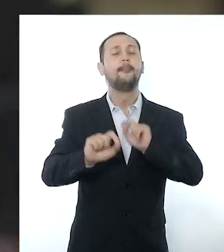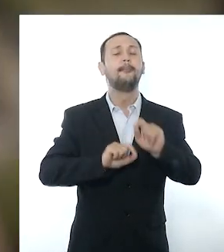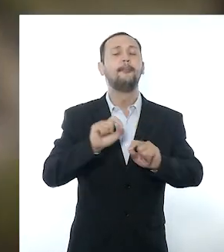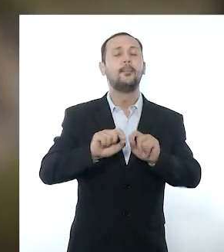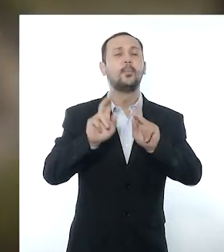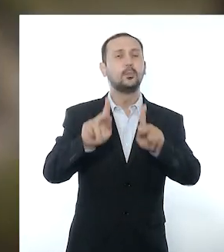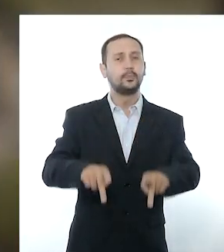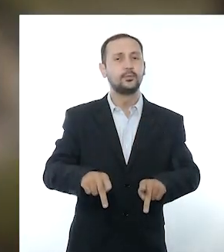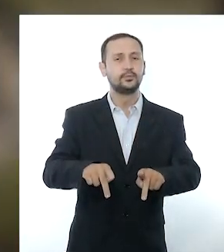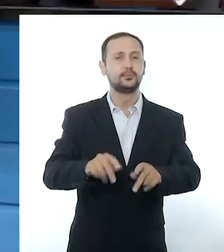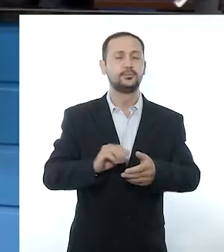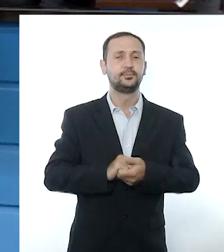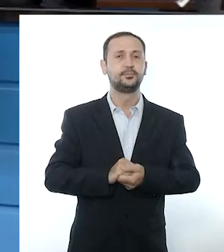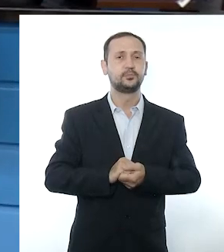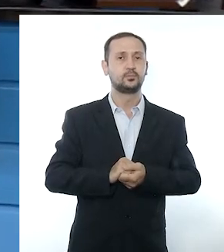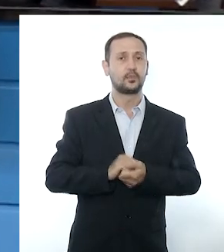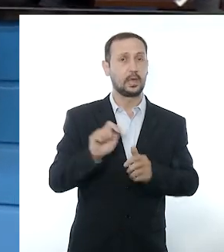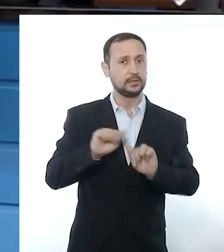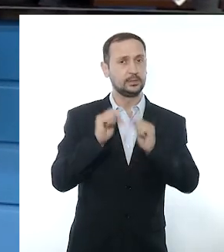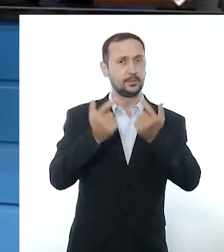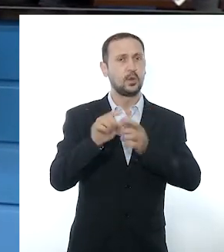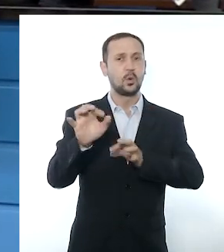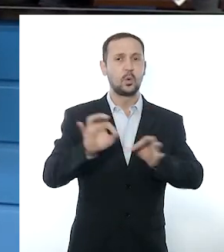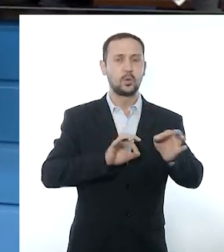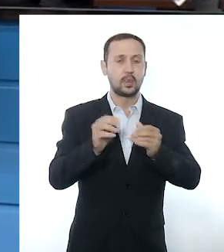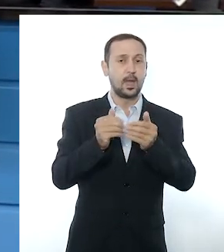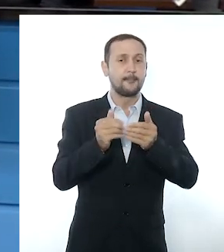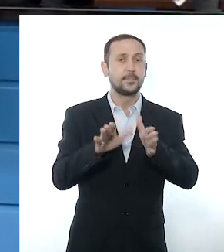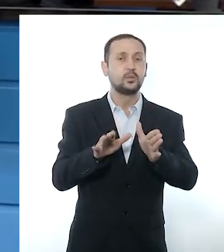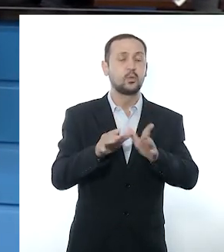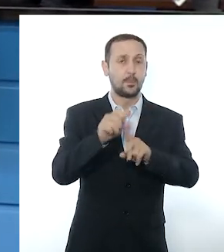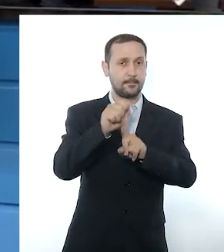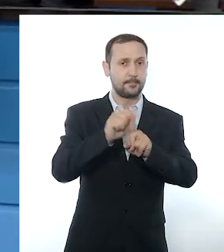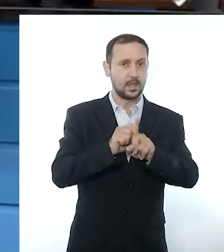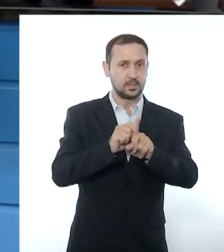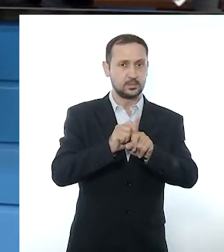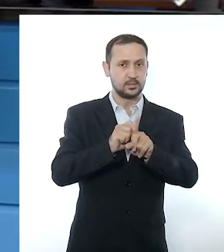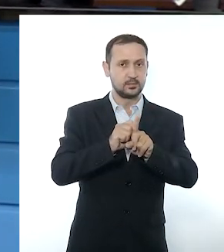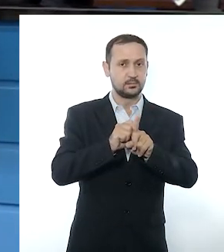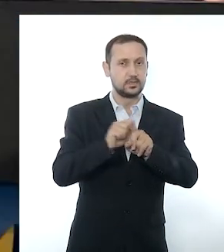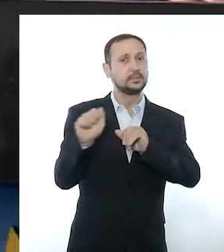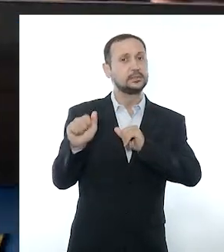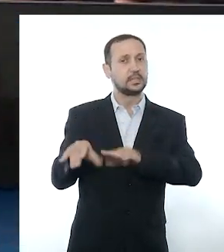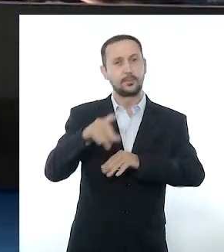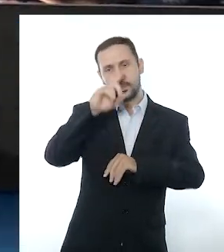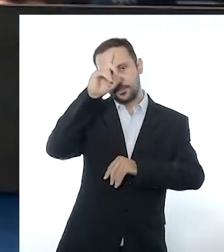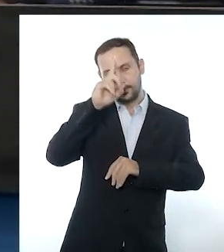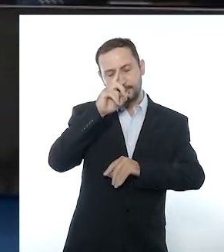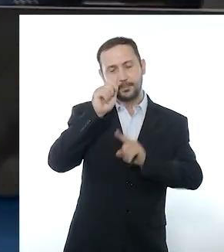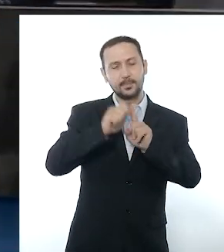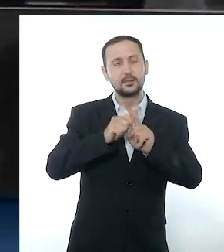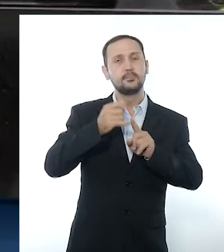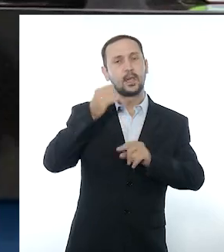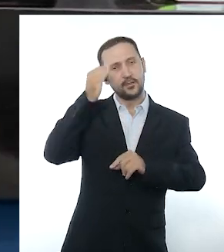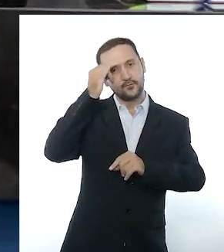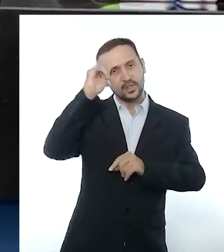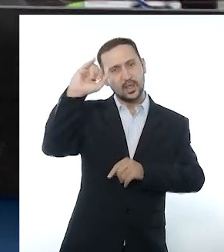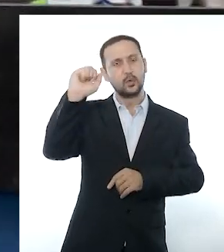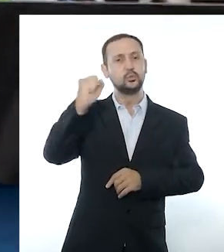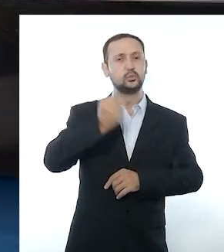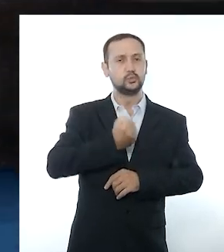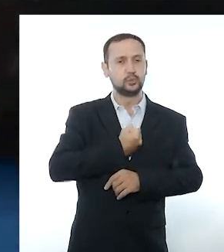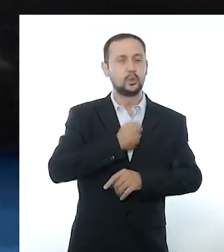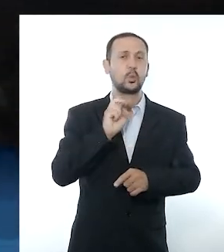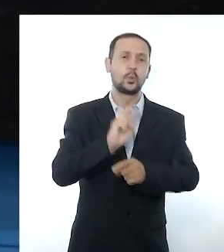para debater este tema. A Casa de Leis realizou a abertura oficial do Setembro Amarelo, mês de prevenção ao suicídio